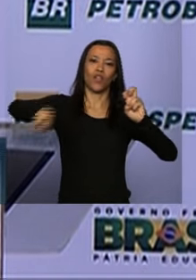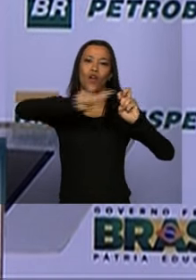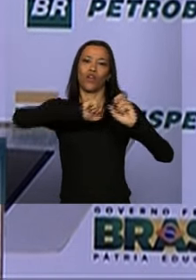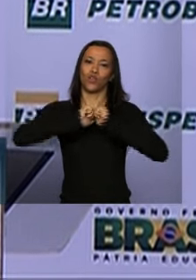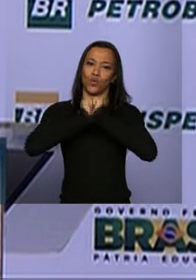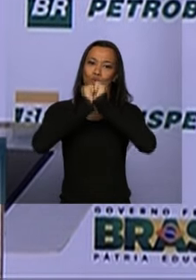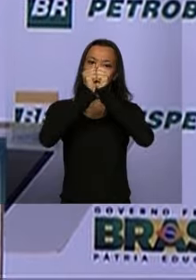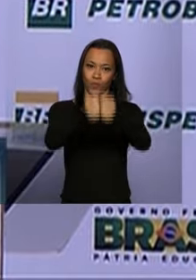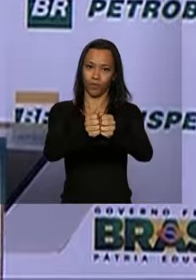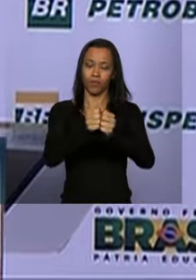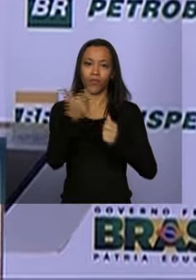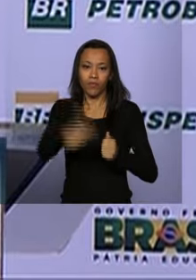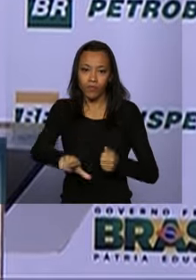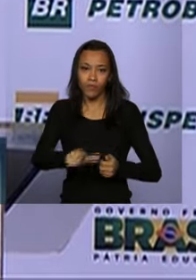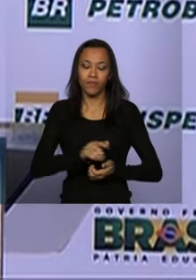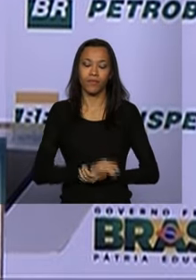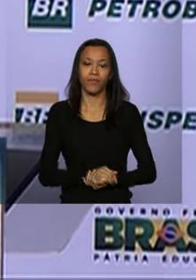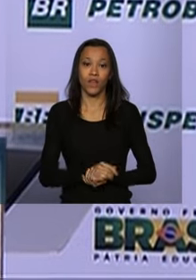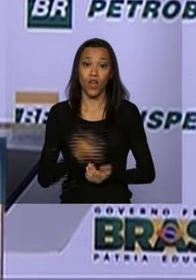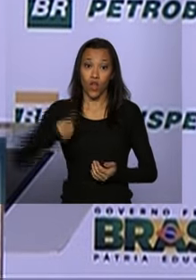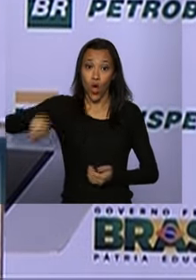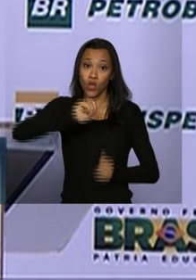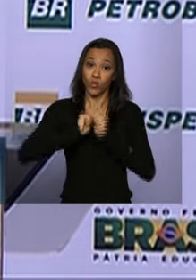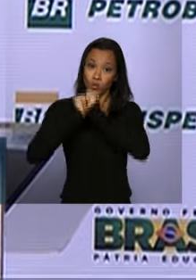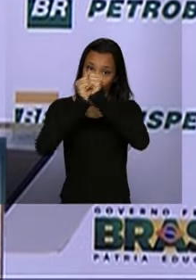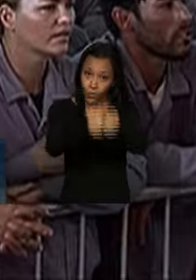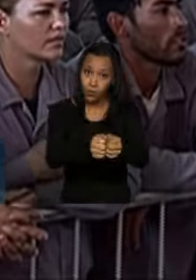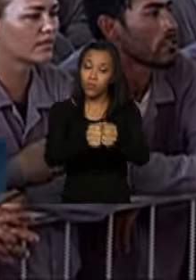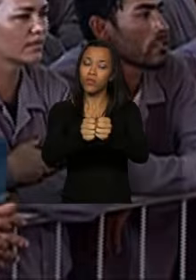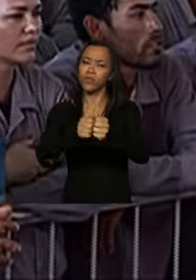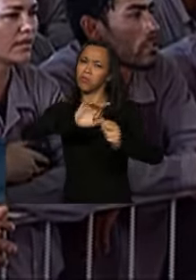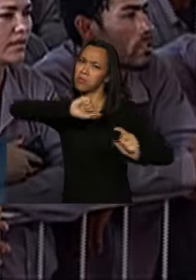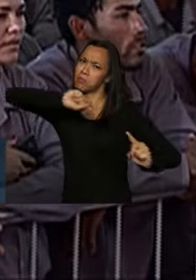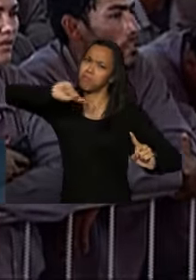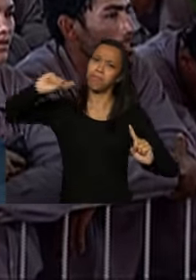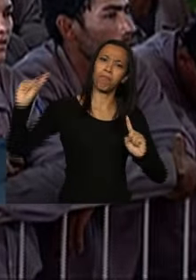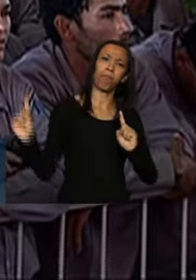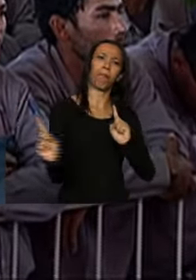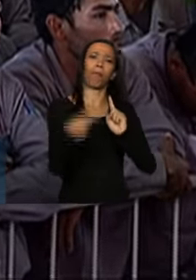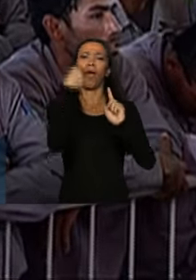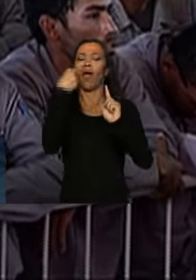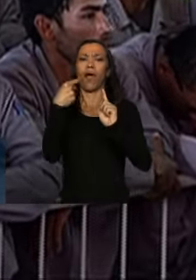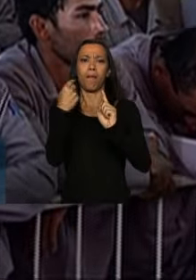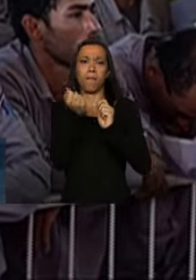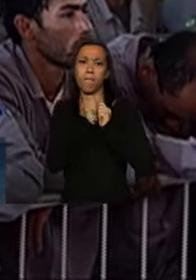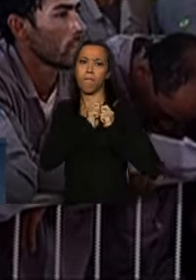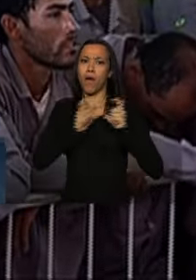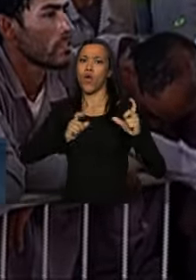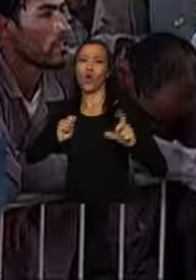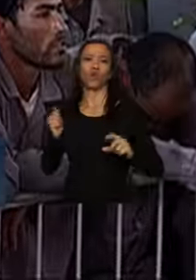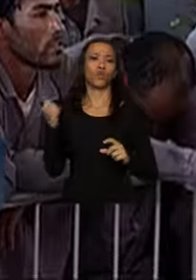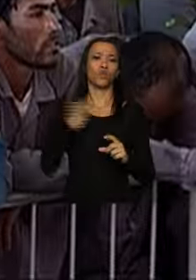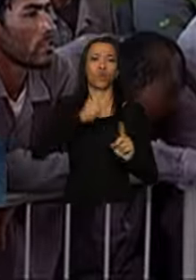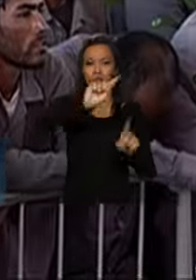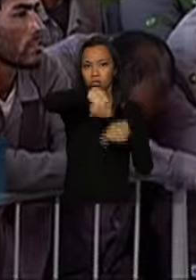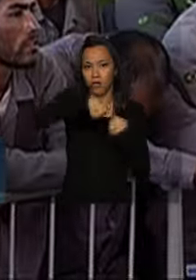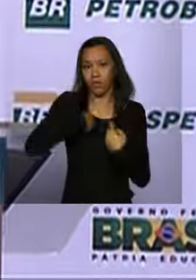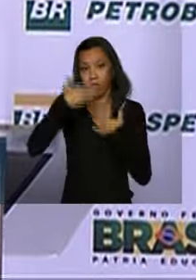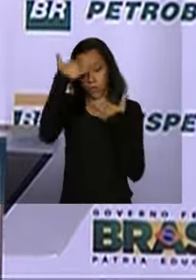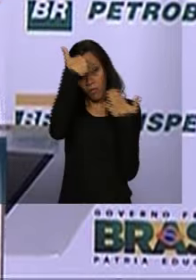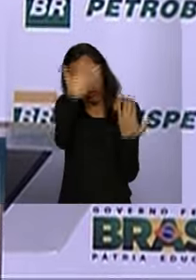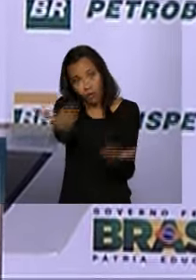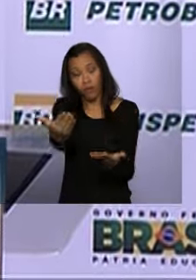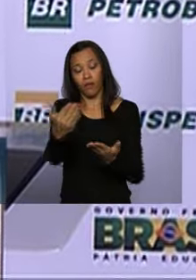nossos desafios. Juntos somos maiores que nossos desafios. Muito